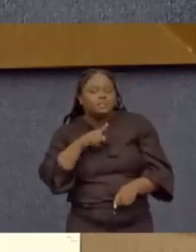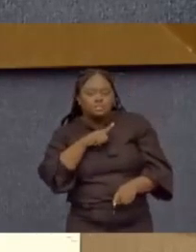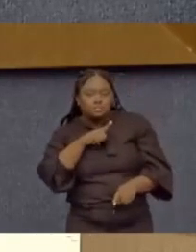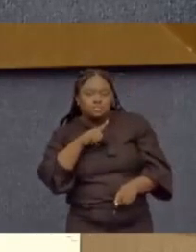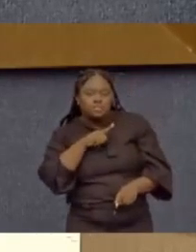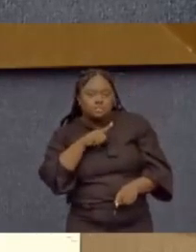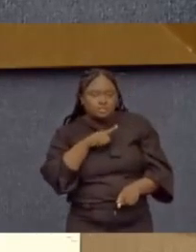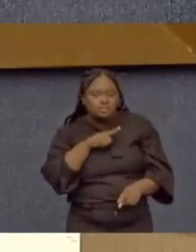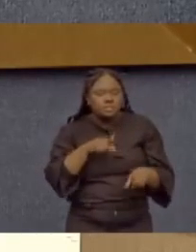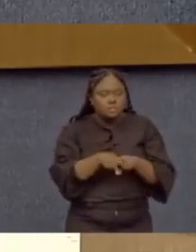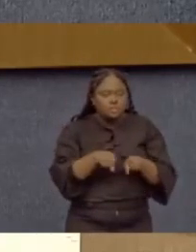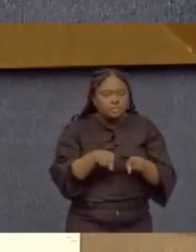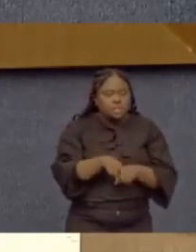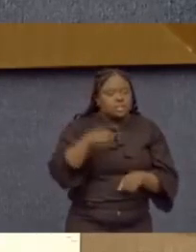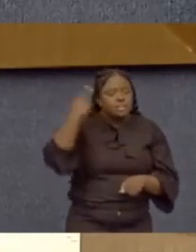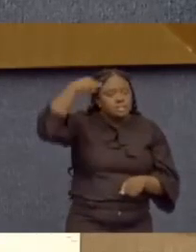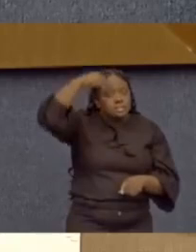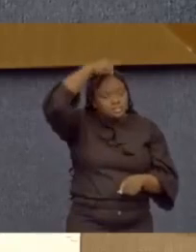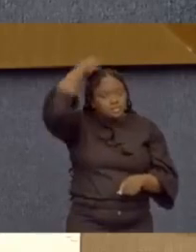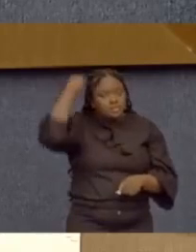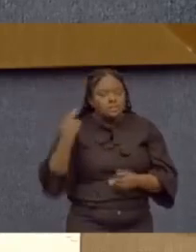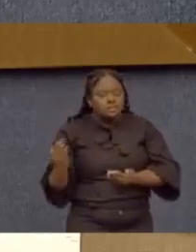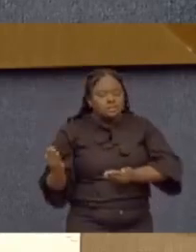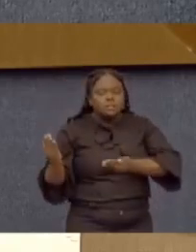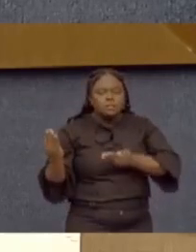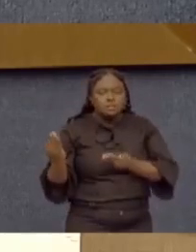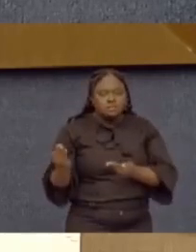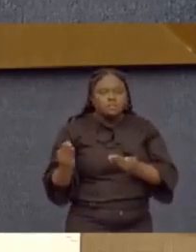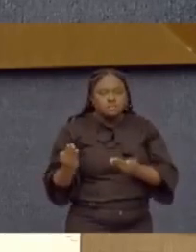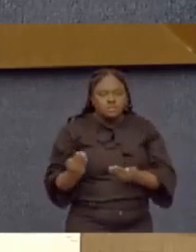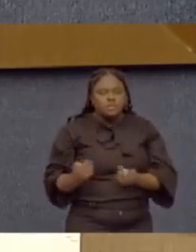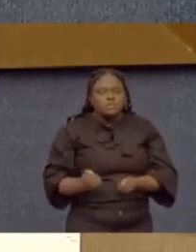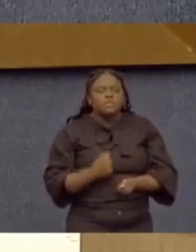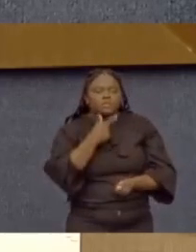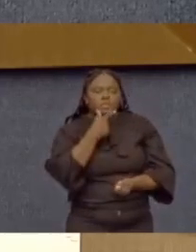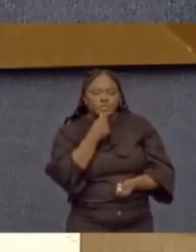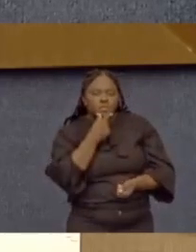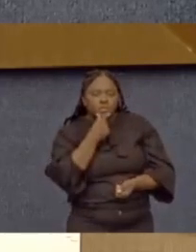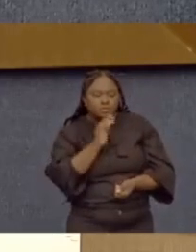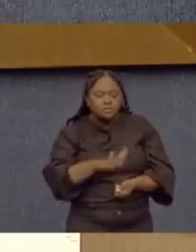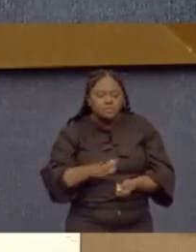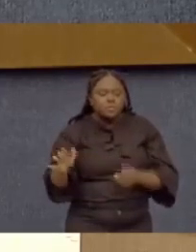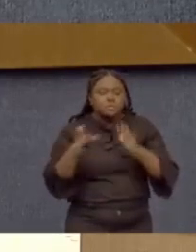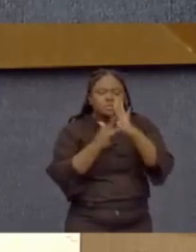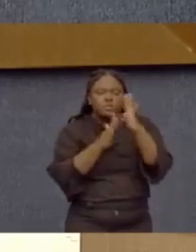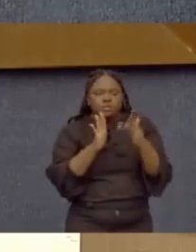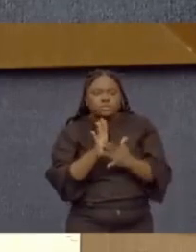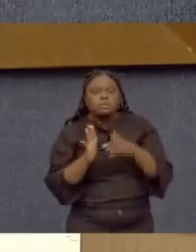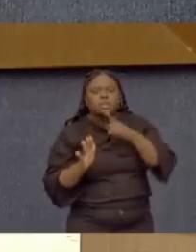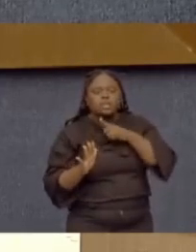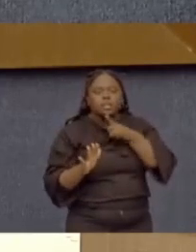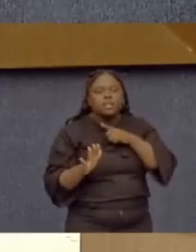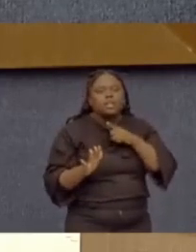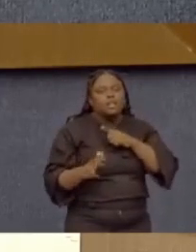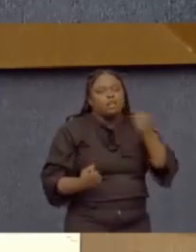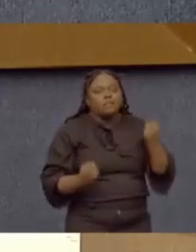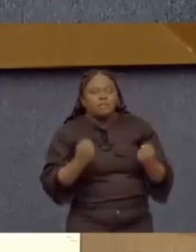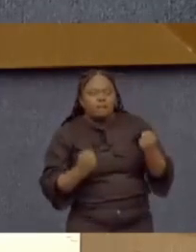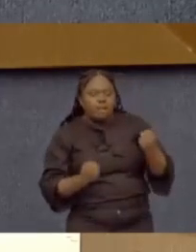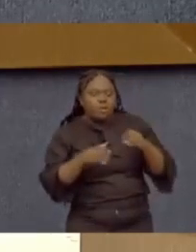relíquias de Santa Teresinha do Menino Jesus, momento marcante na nossa paróquia, que teve carreata por todo o território do